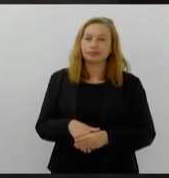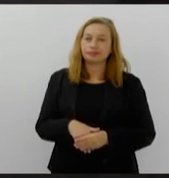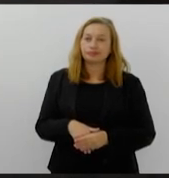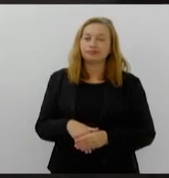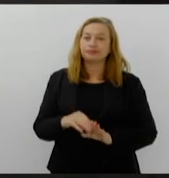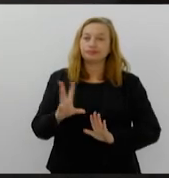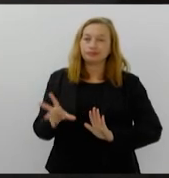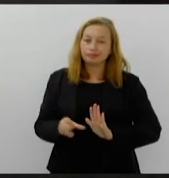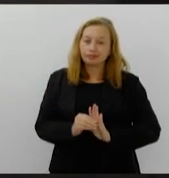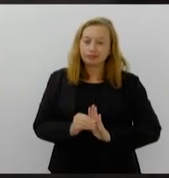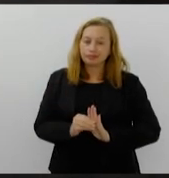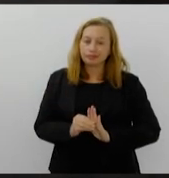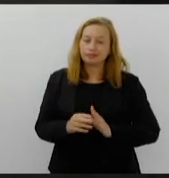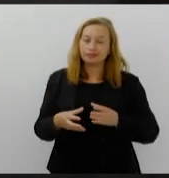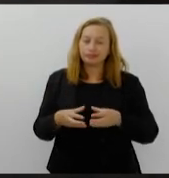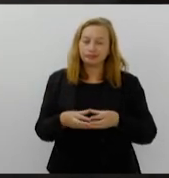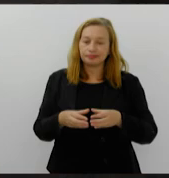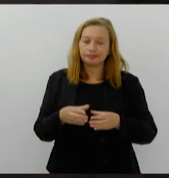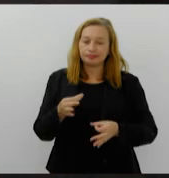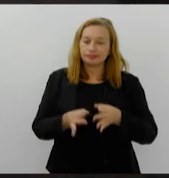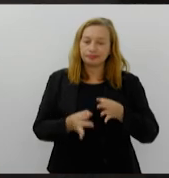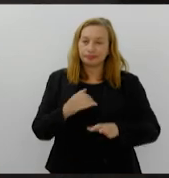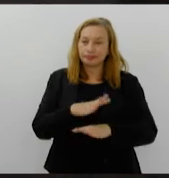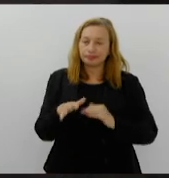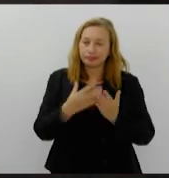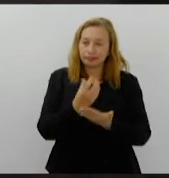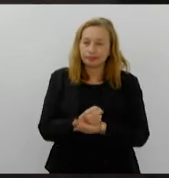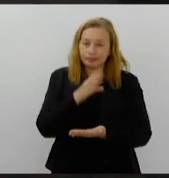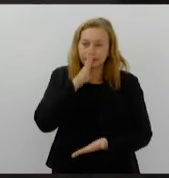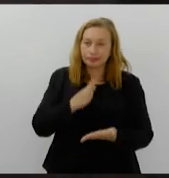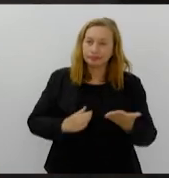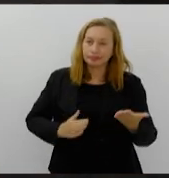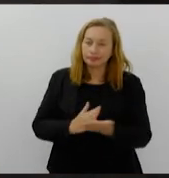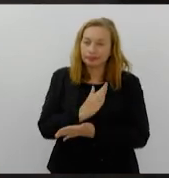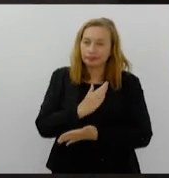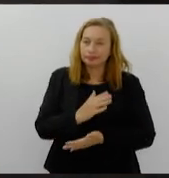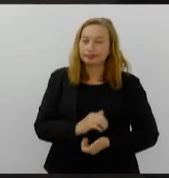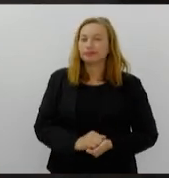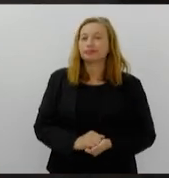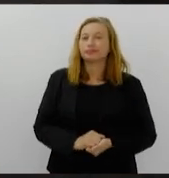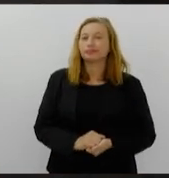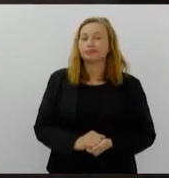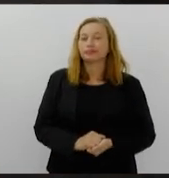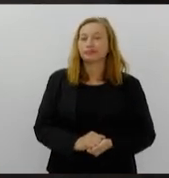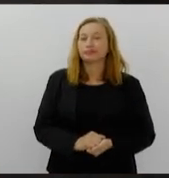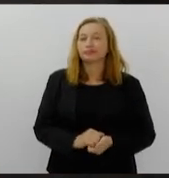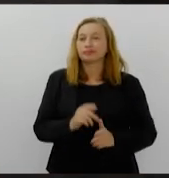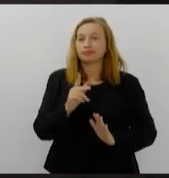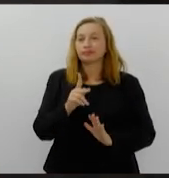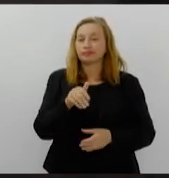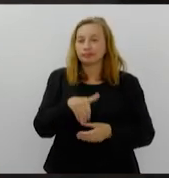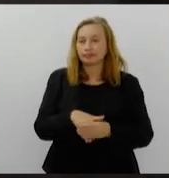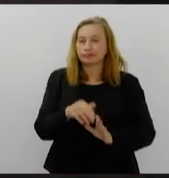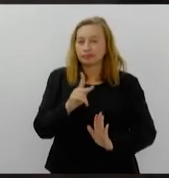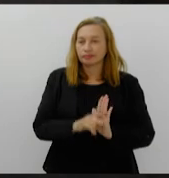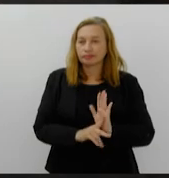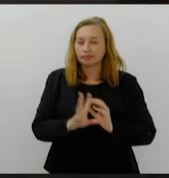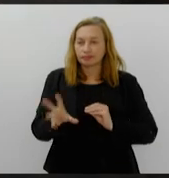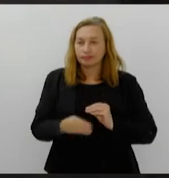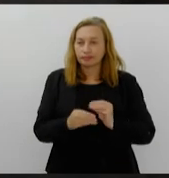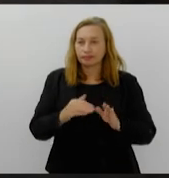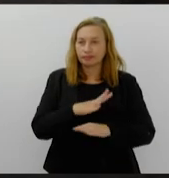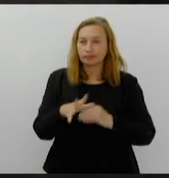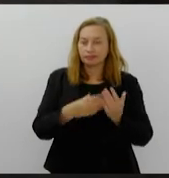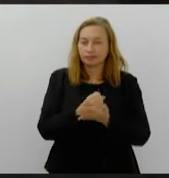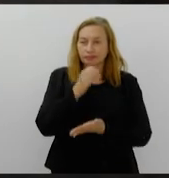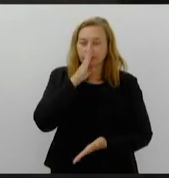as emendas da Comissão de Constituição e Justiça. Senhores que aprovam, permaneçam como estão. Aprovado. Em votação, o projeto assim emendado. Senhores que